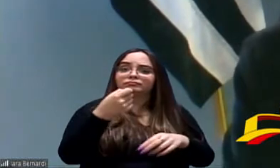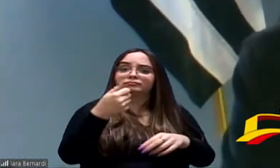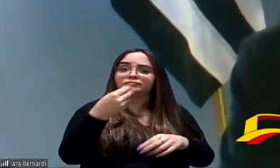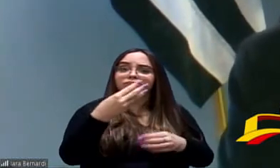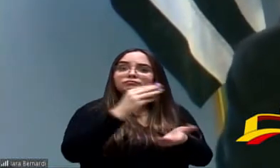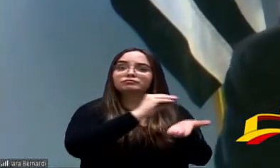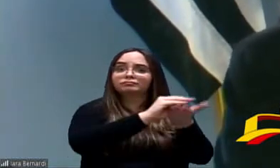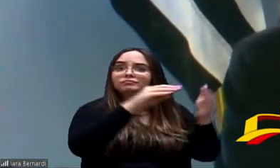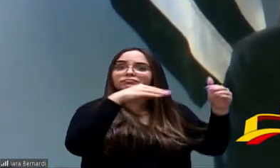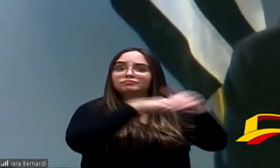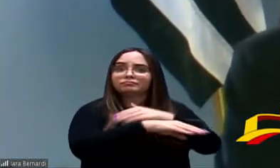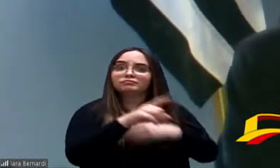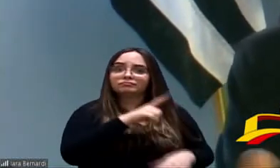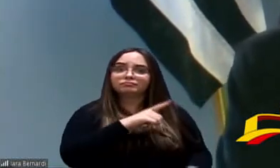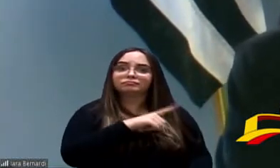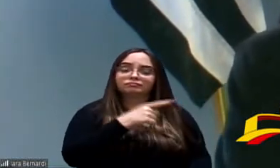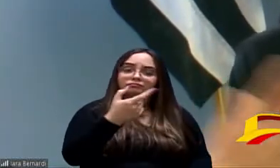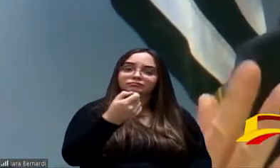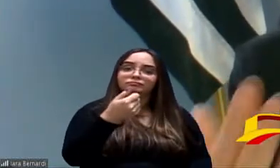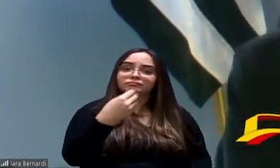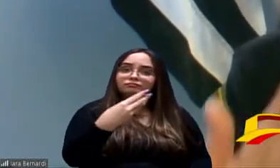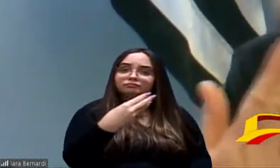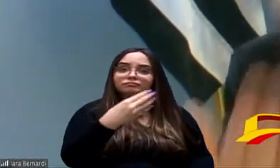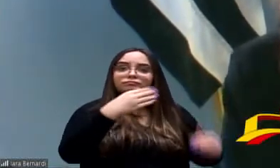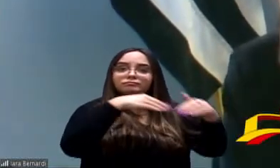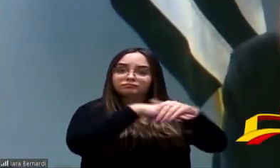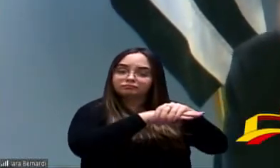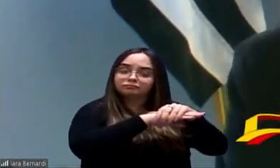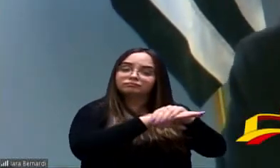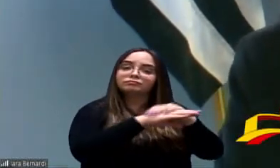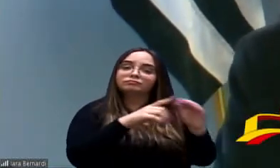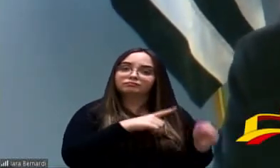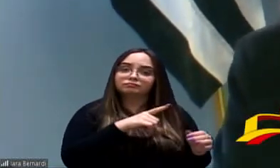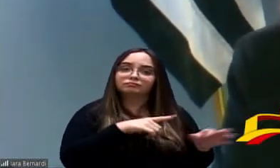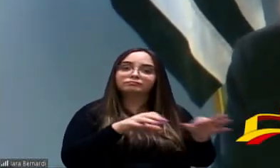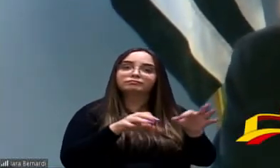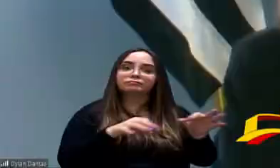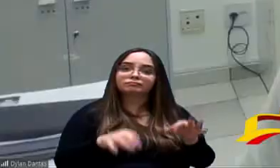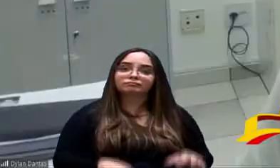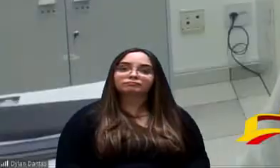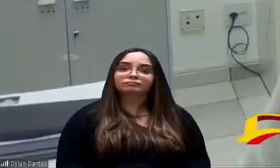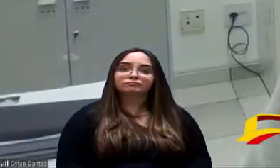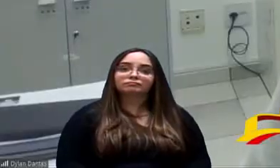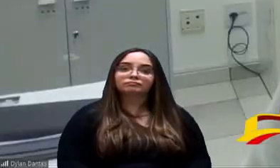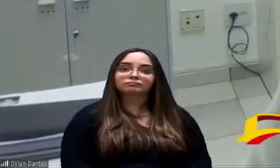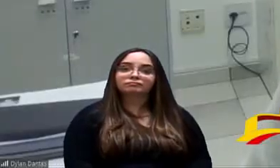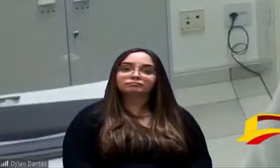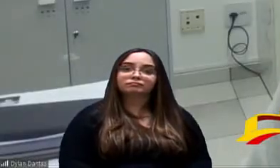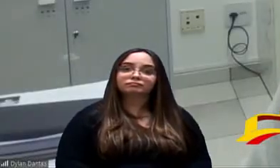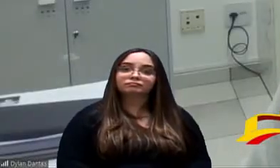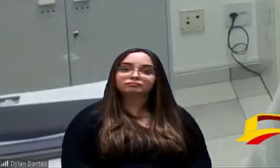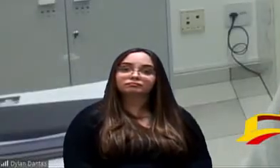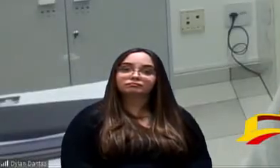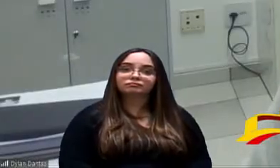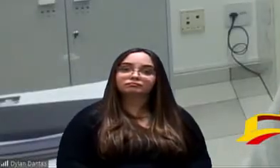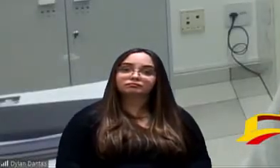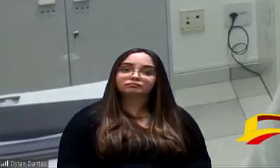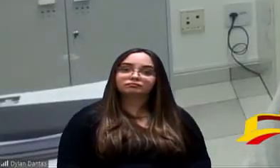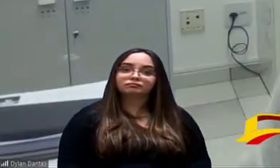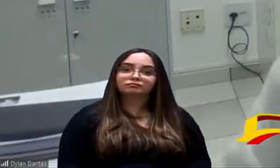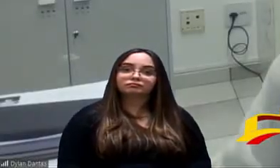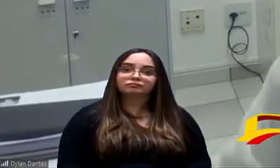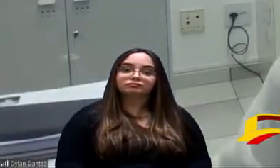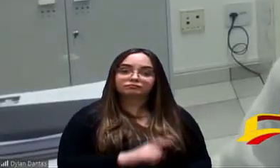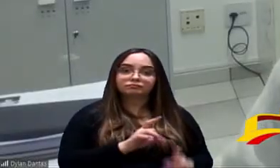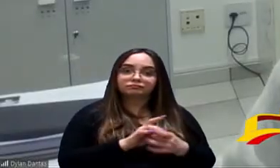vereador Dilan. Estava lá o dinheiro liberado para se fazer. Sim, um projeto vereadora. Oi. Vereadora, se me permite